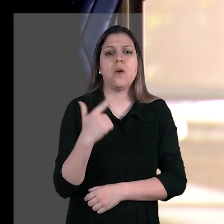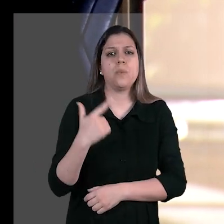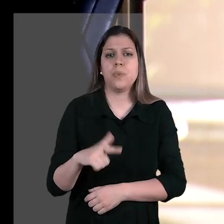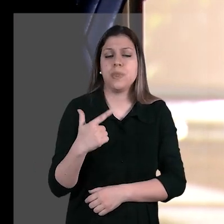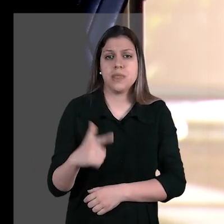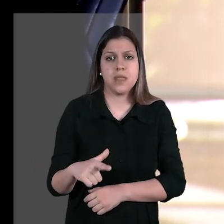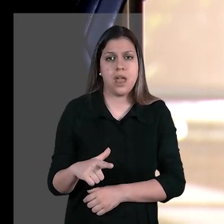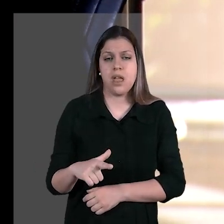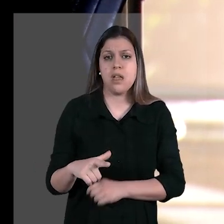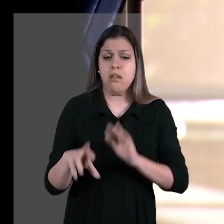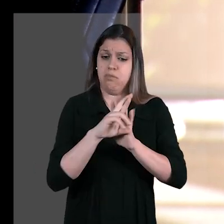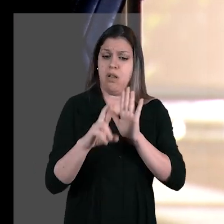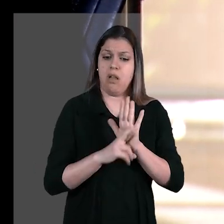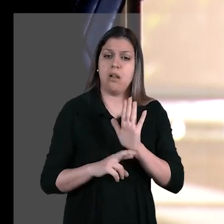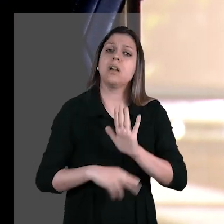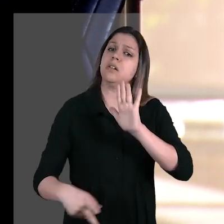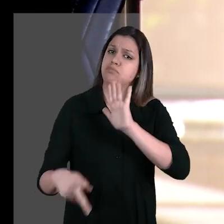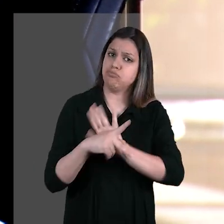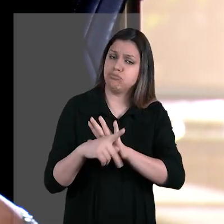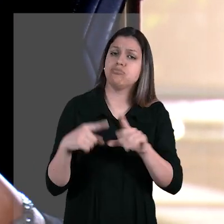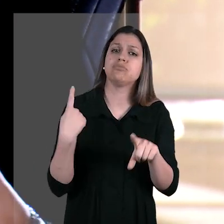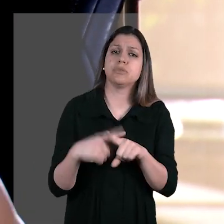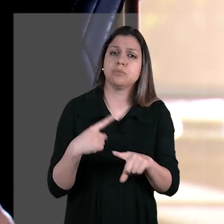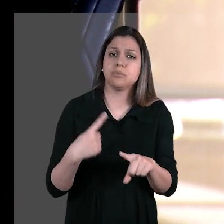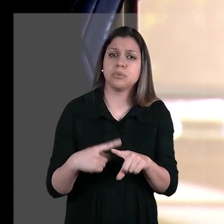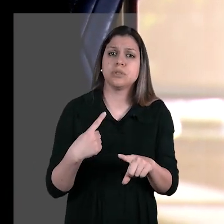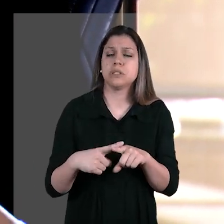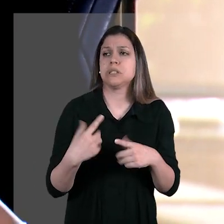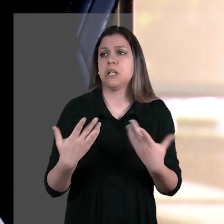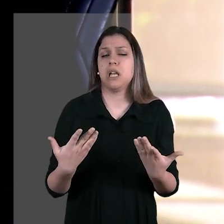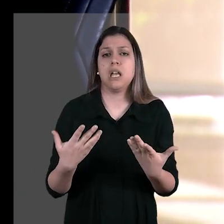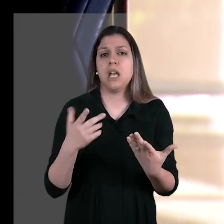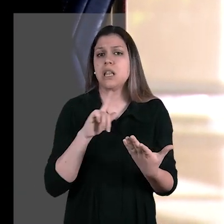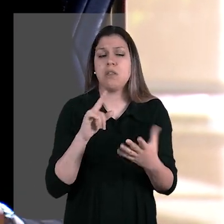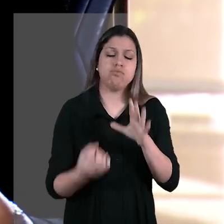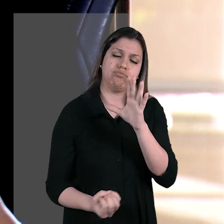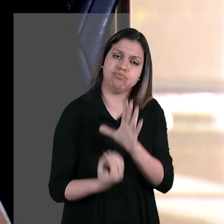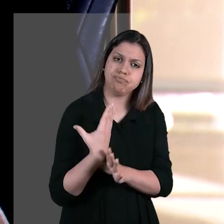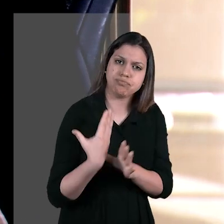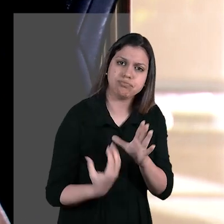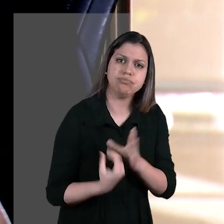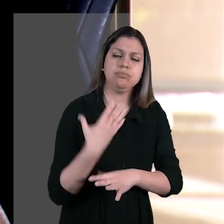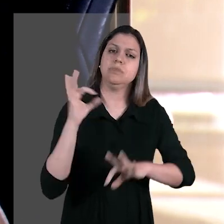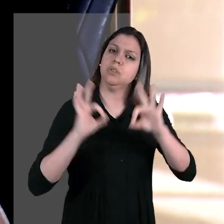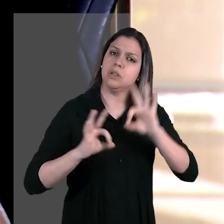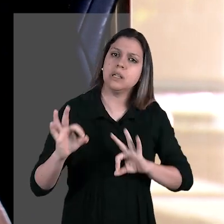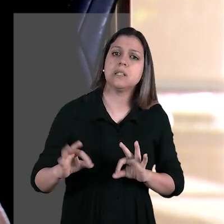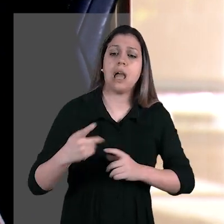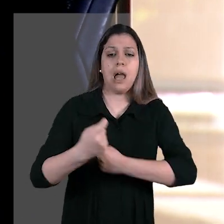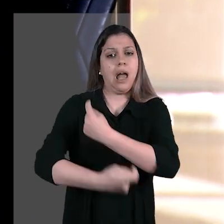tenha regime próprio por conta da implantação desse regime próprio, dessa